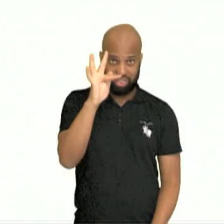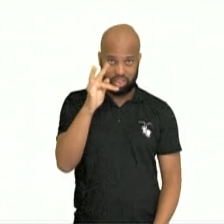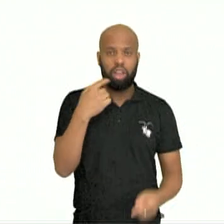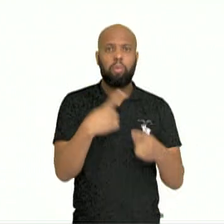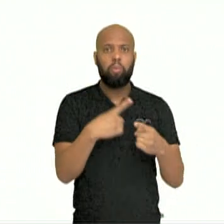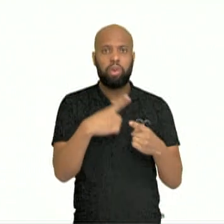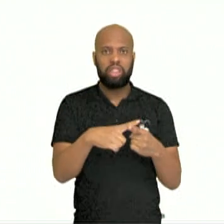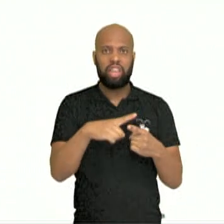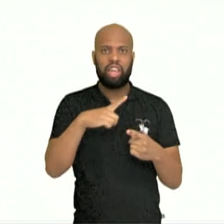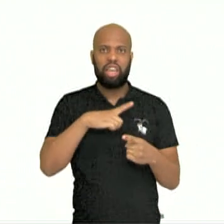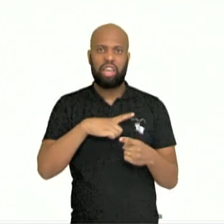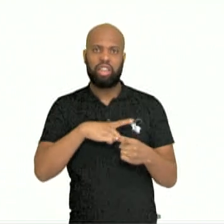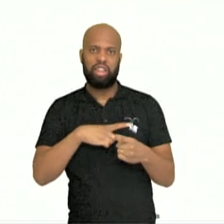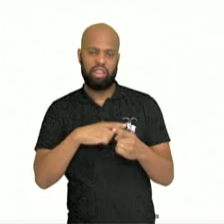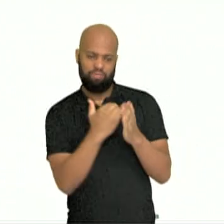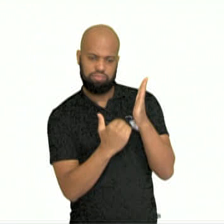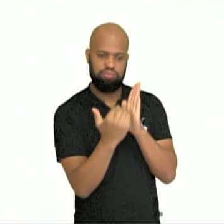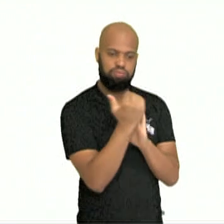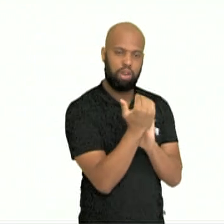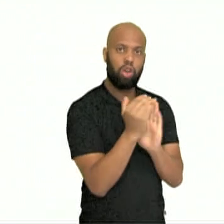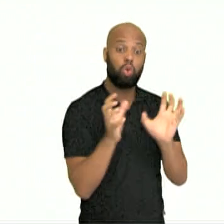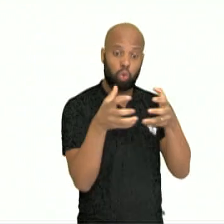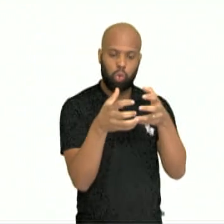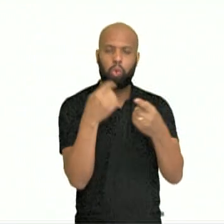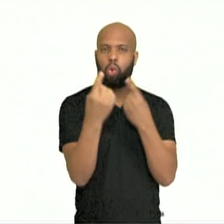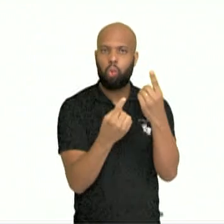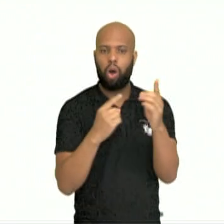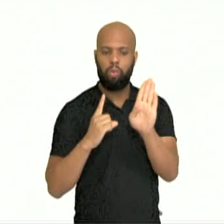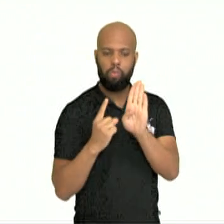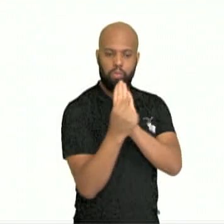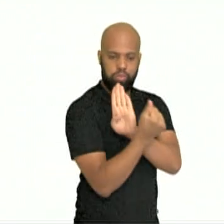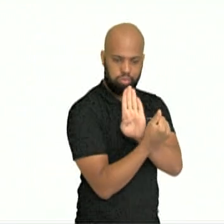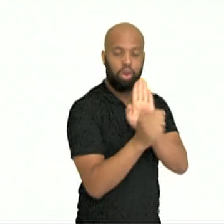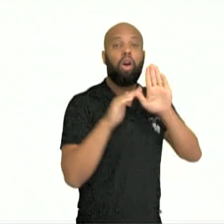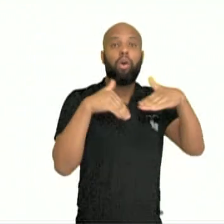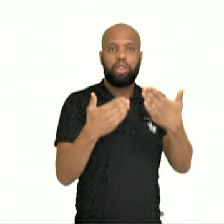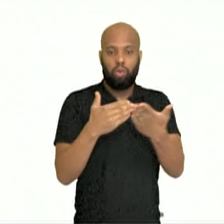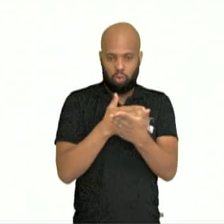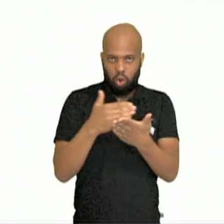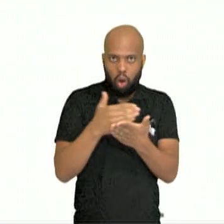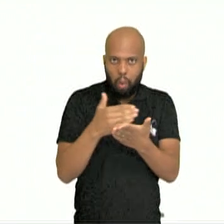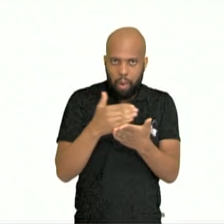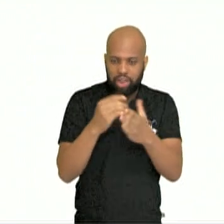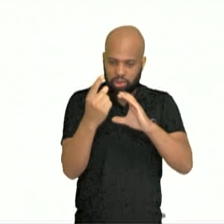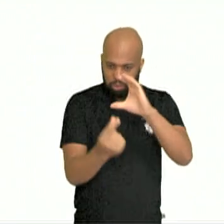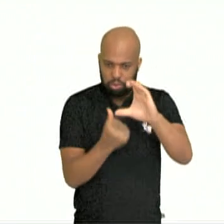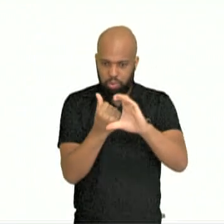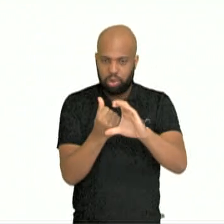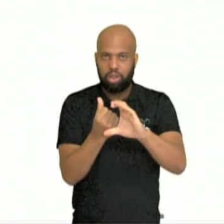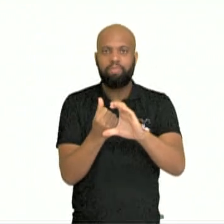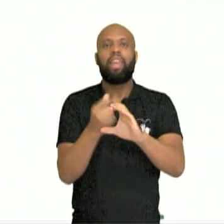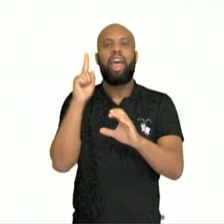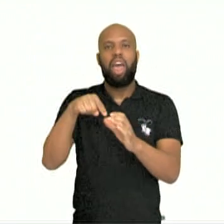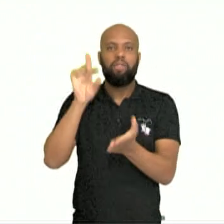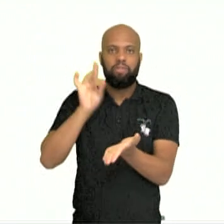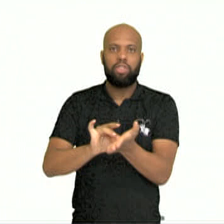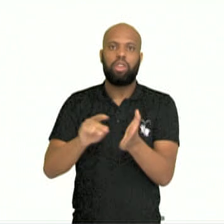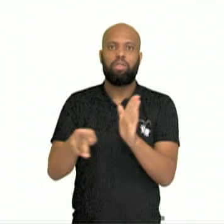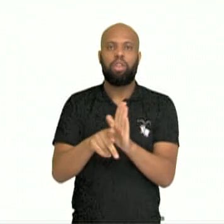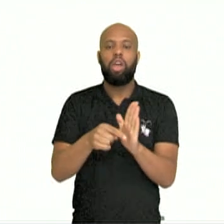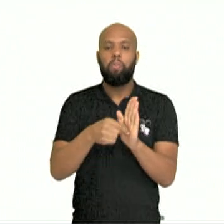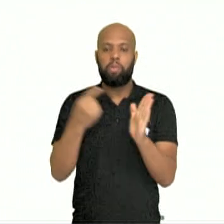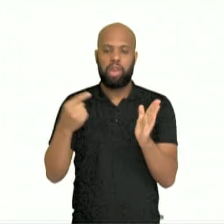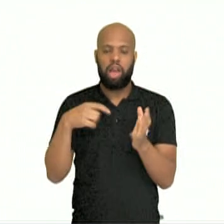burguesia e a vitória da burguesia, e ela se consolida efetivamente na primeira Revolução Industrial. Então, o capitalismo